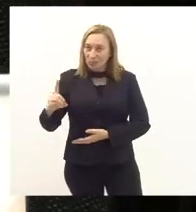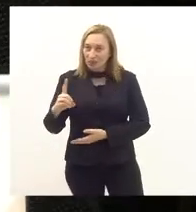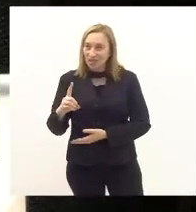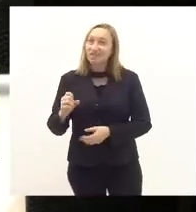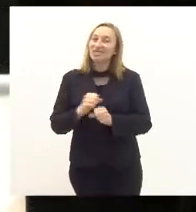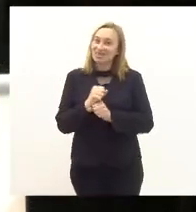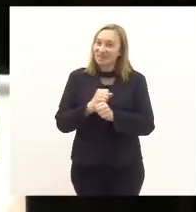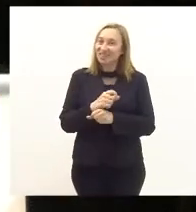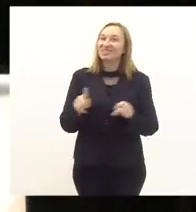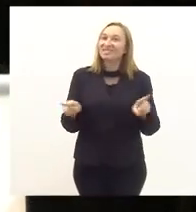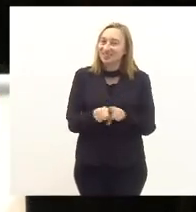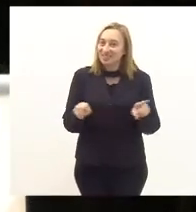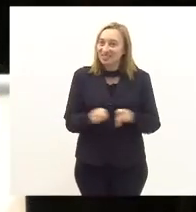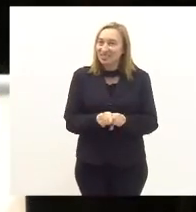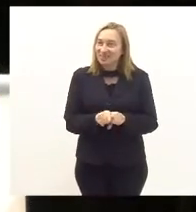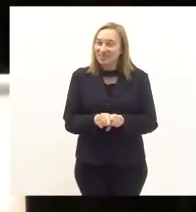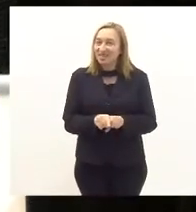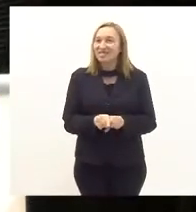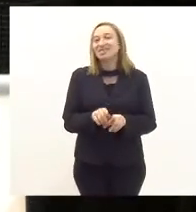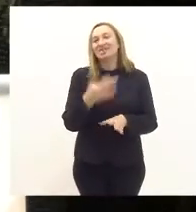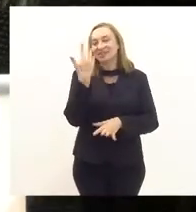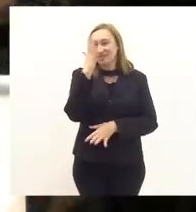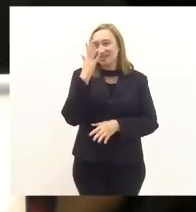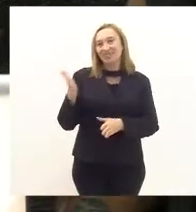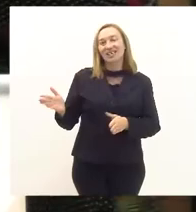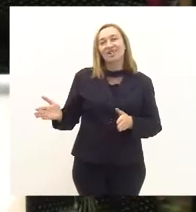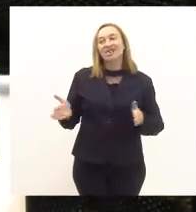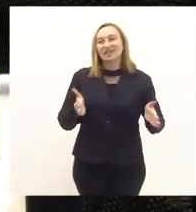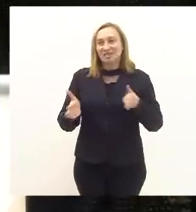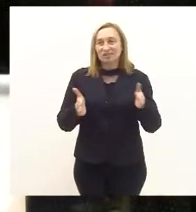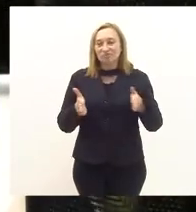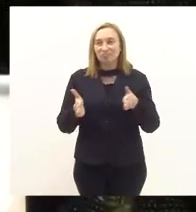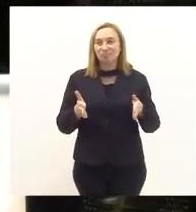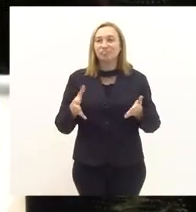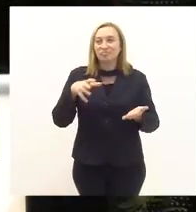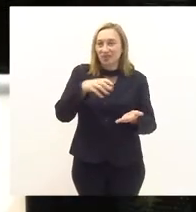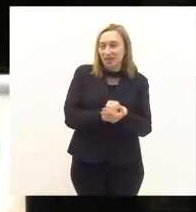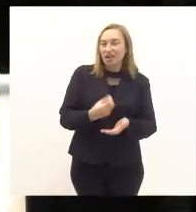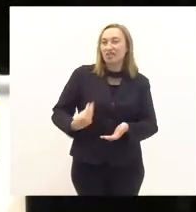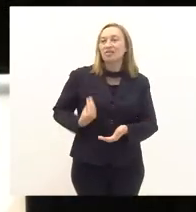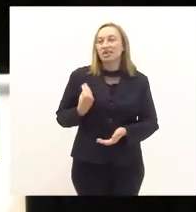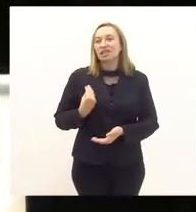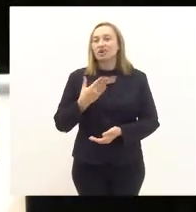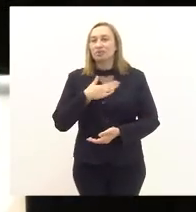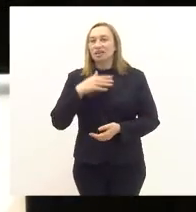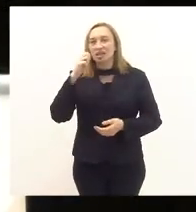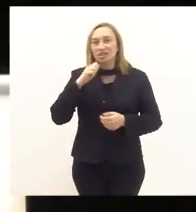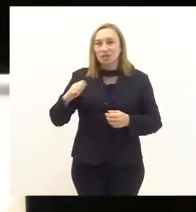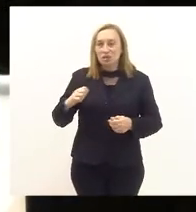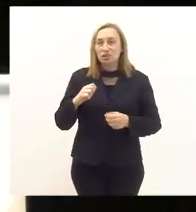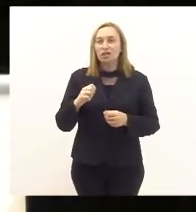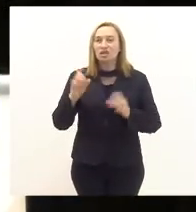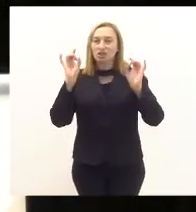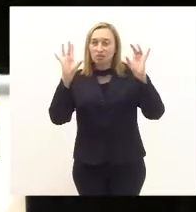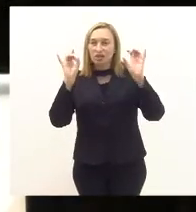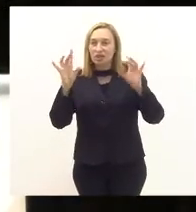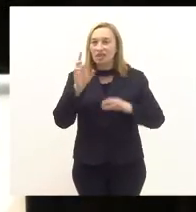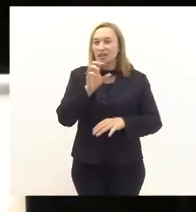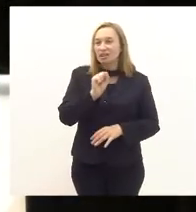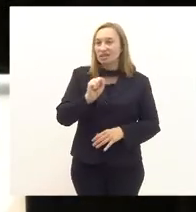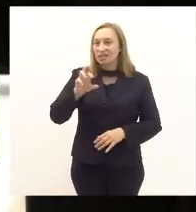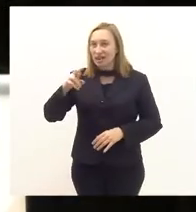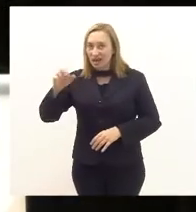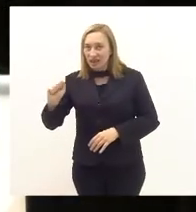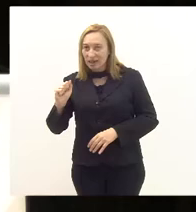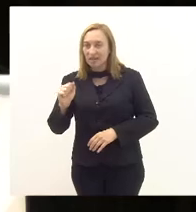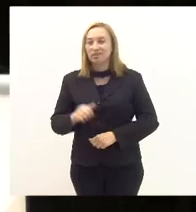este ano também, a partir de fevereiro para cá. Queria registrar a presença da minha assessora especial, Sara York, a